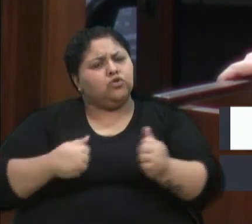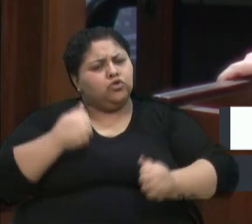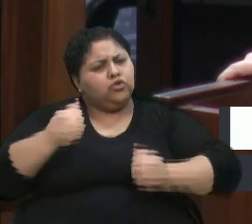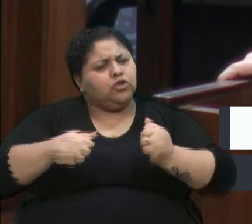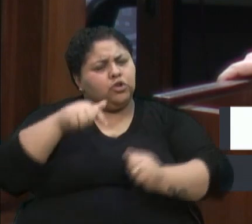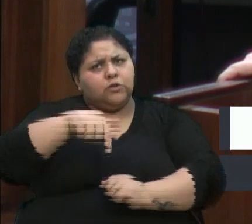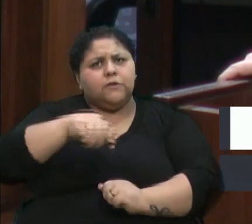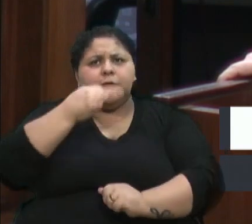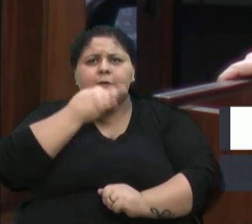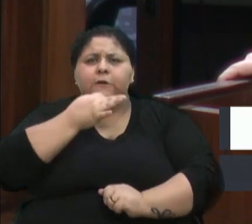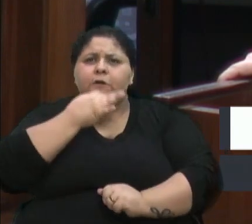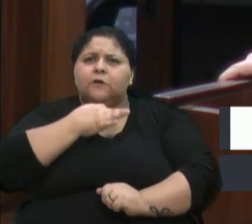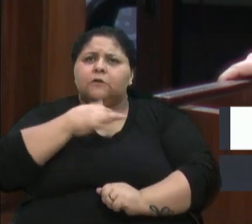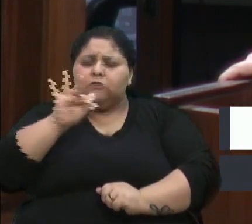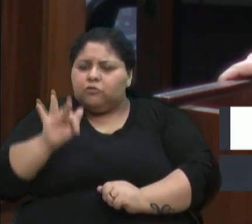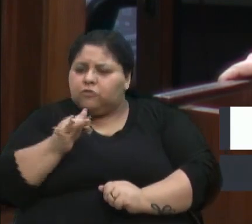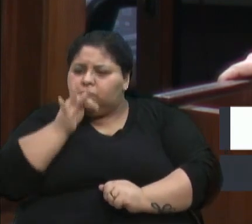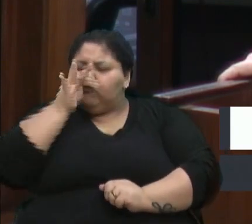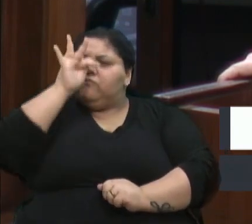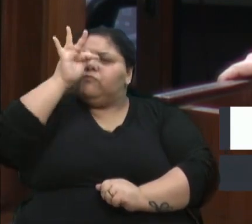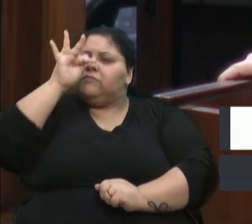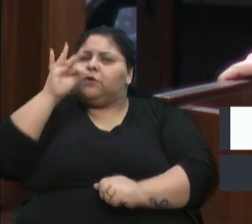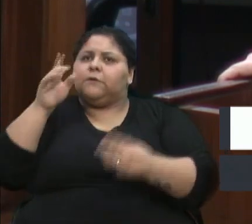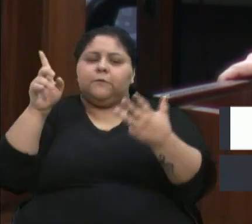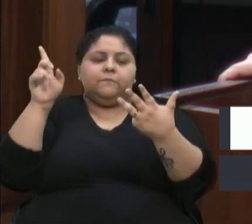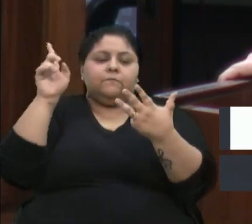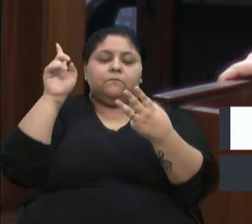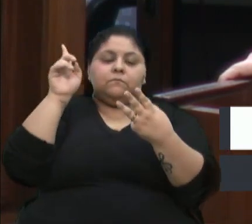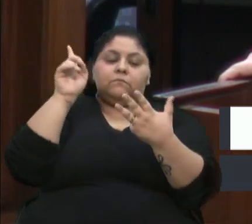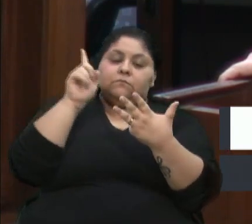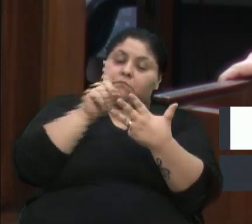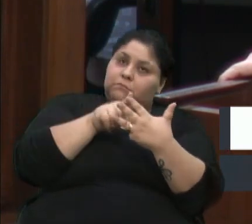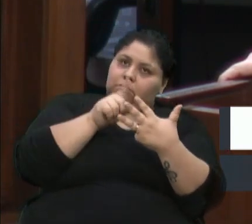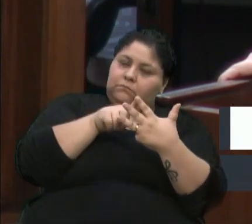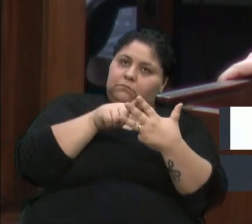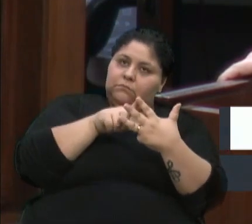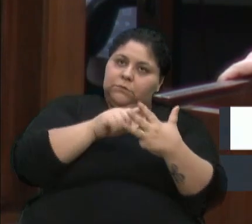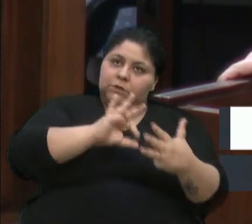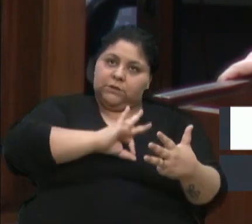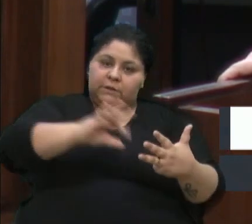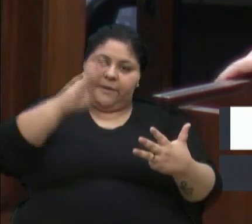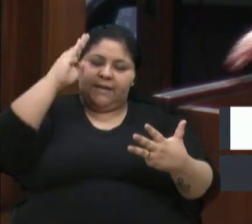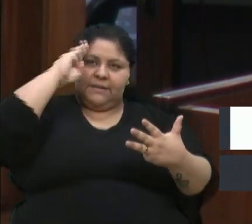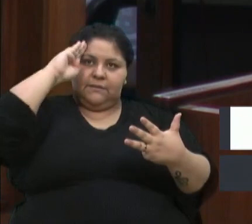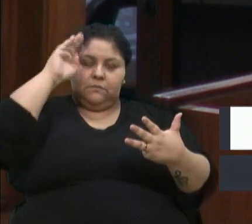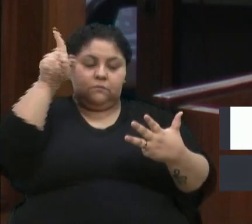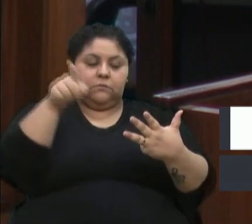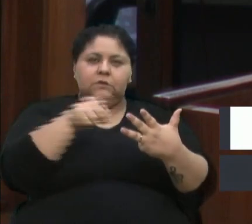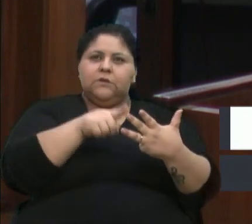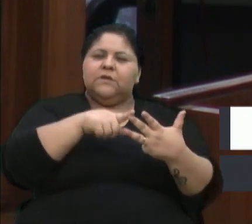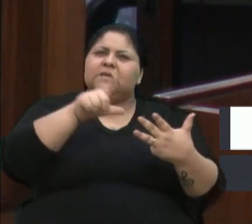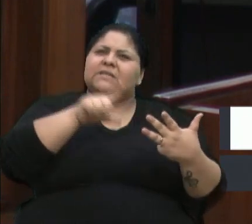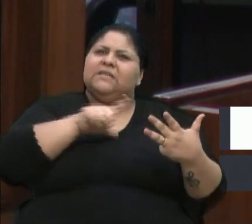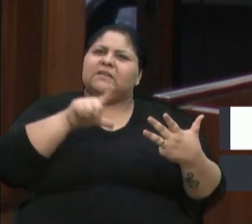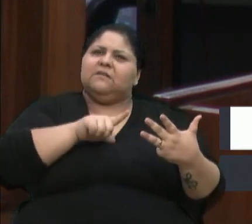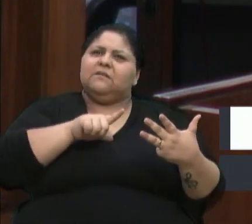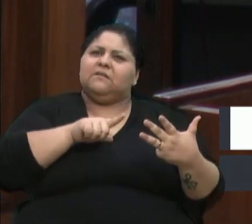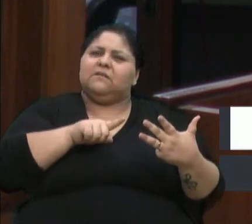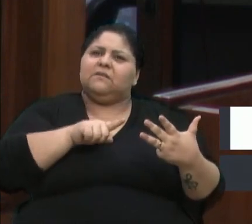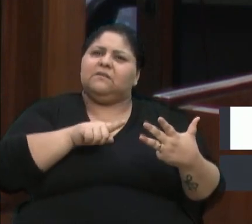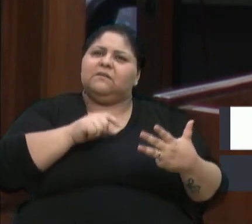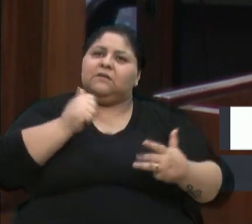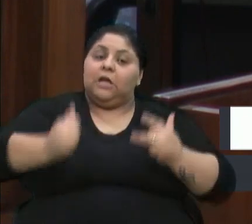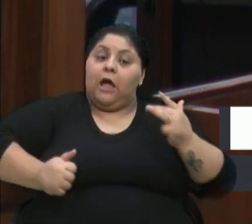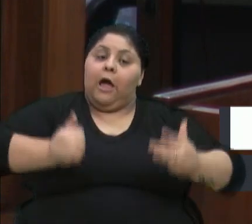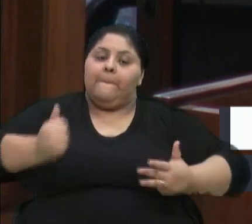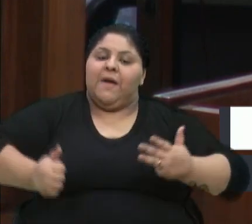Temos a prova da Orquídea, temos a prova da Brigada Militar, teremos a Maratona